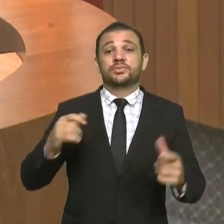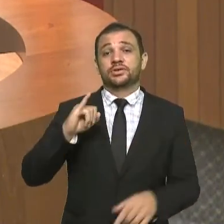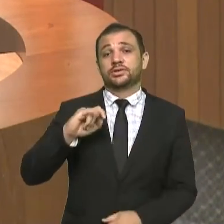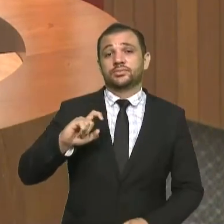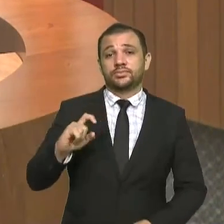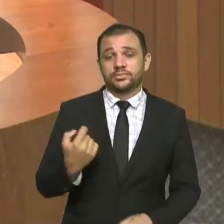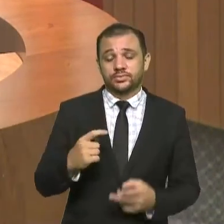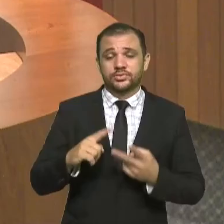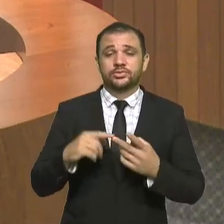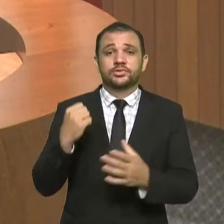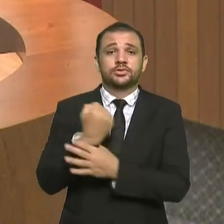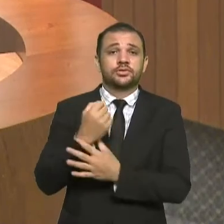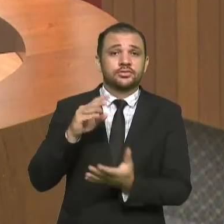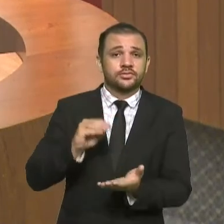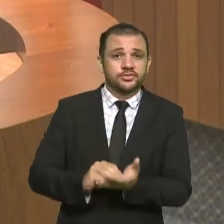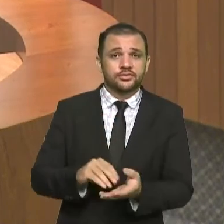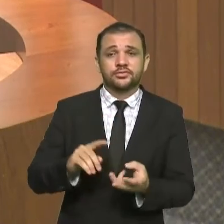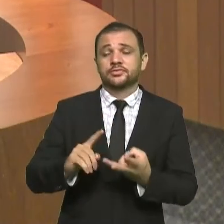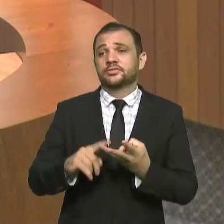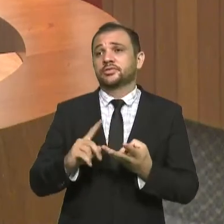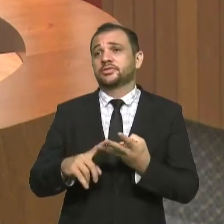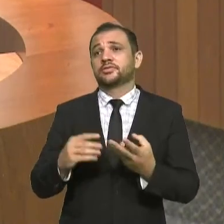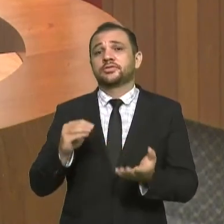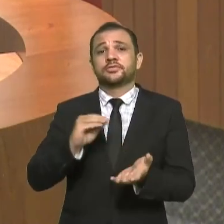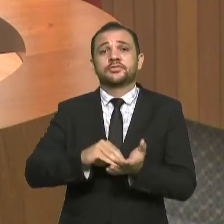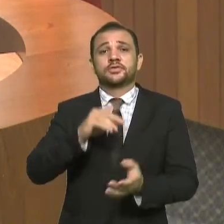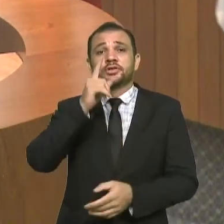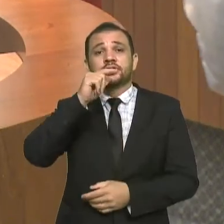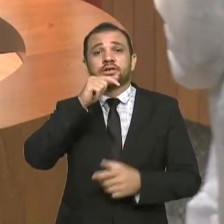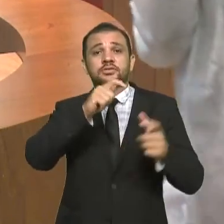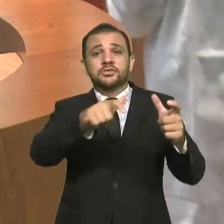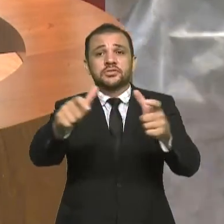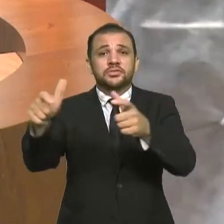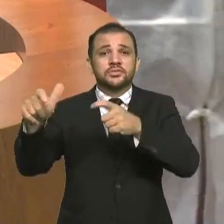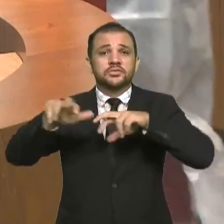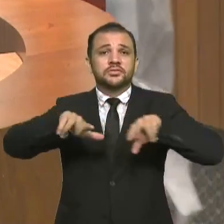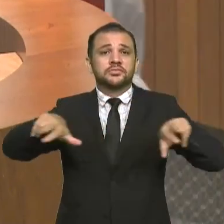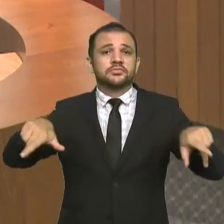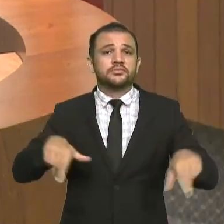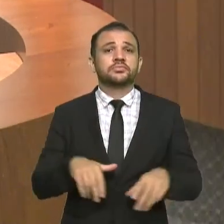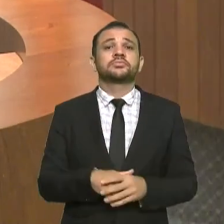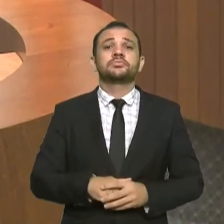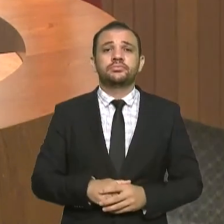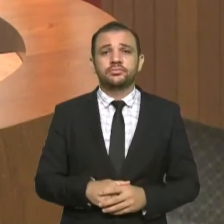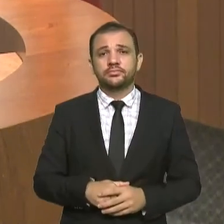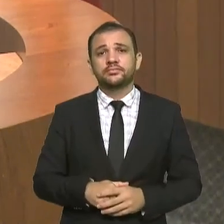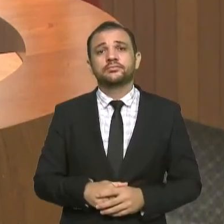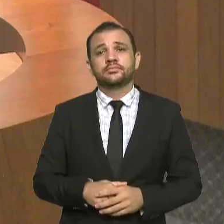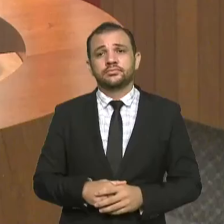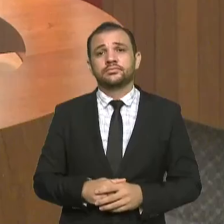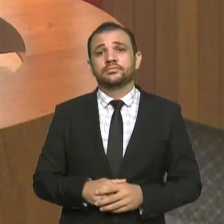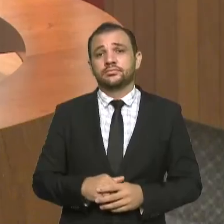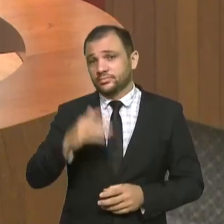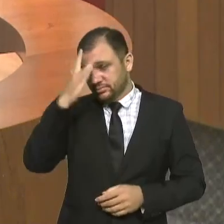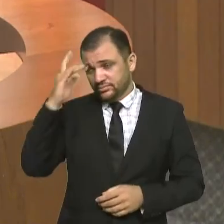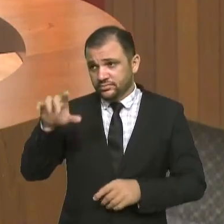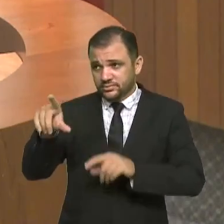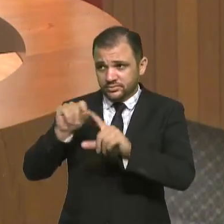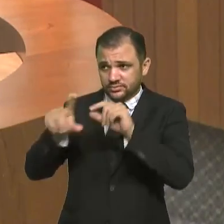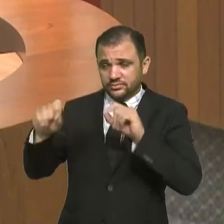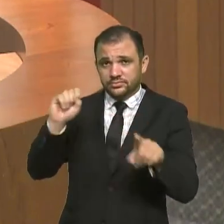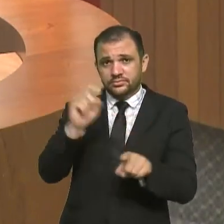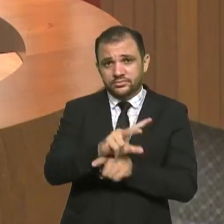insegurança, falta de água, concluí, senhor presidente, falta de água na casa das pessoas, carro comissionado, já denunciei aqui no